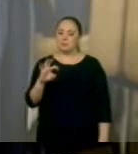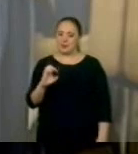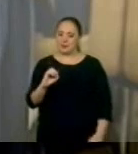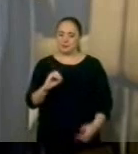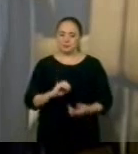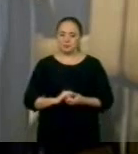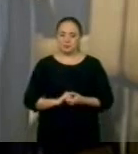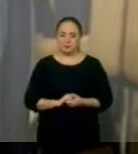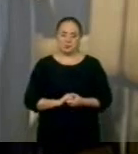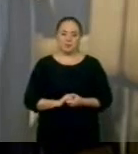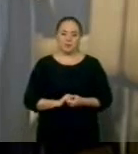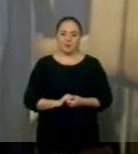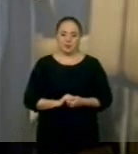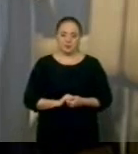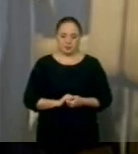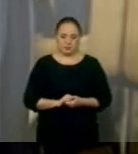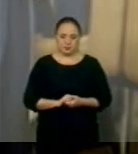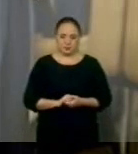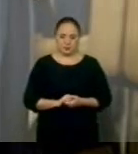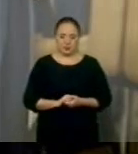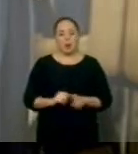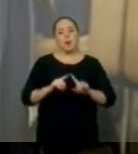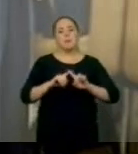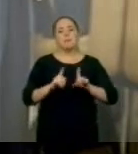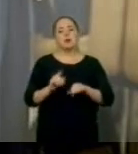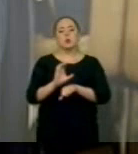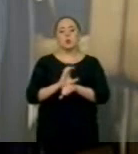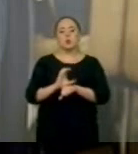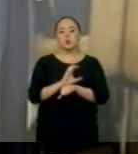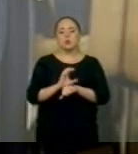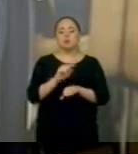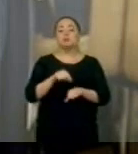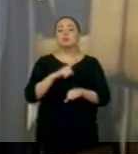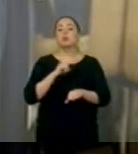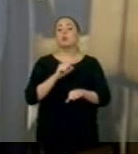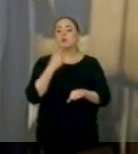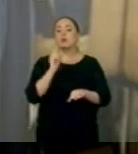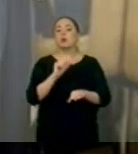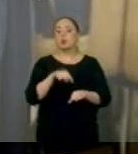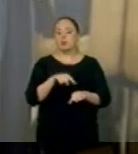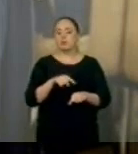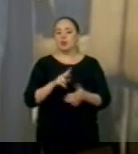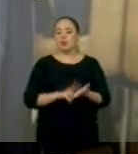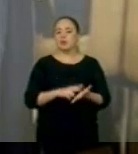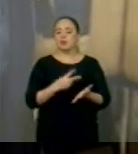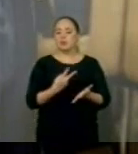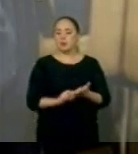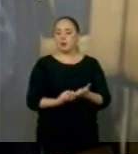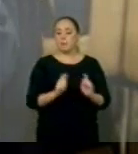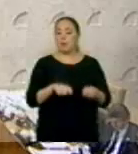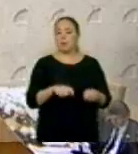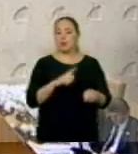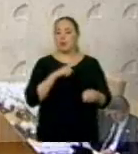Entretanto, o que a Constituição diz a interpretação que se permite